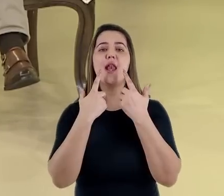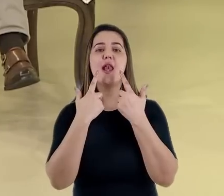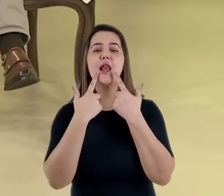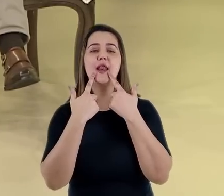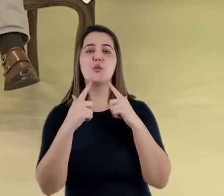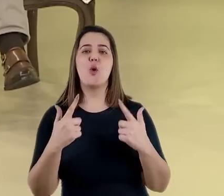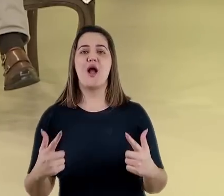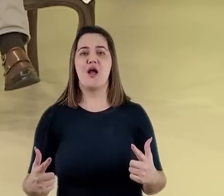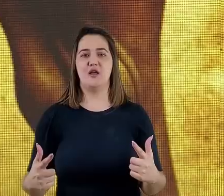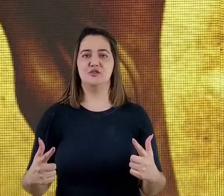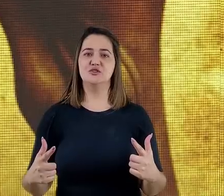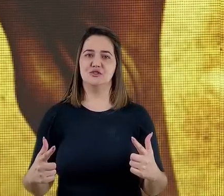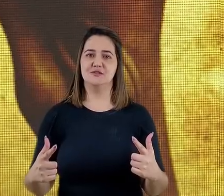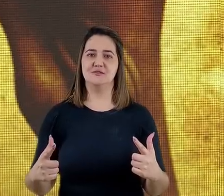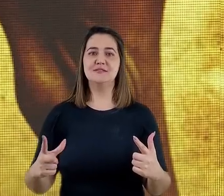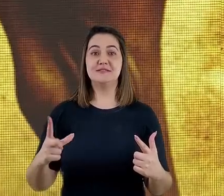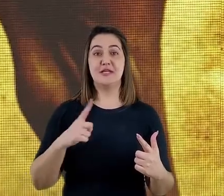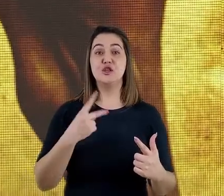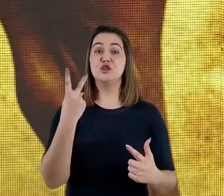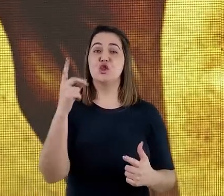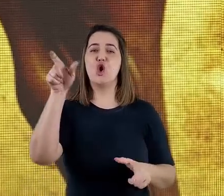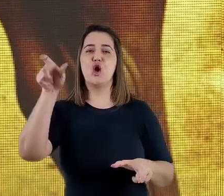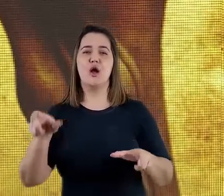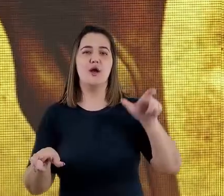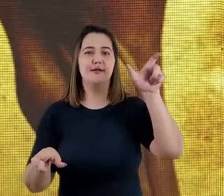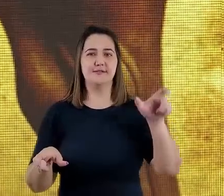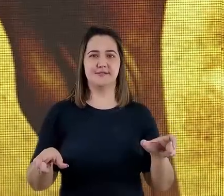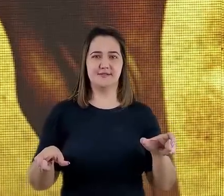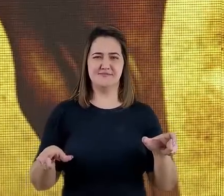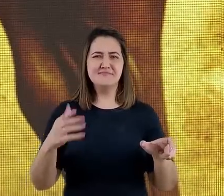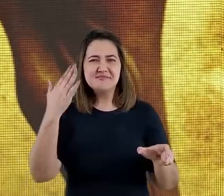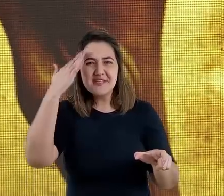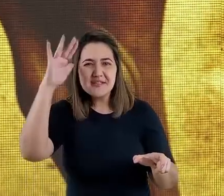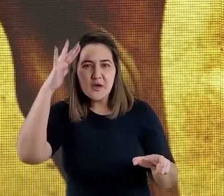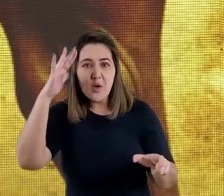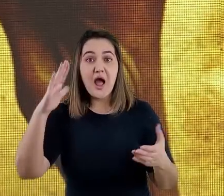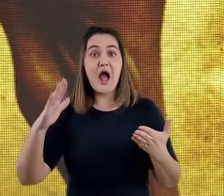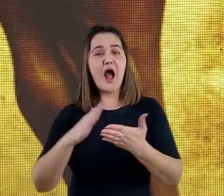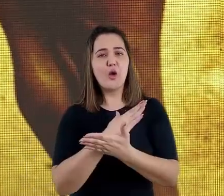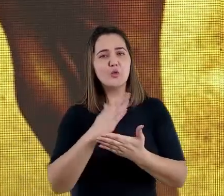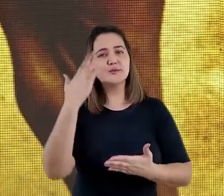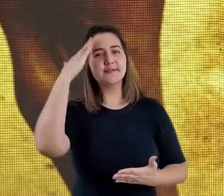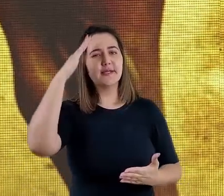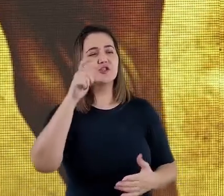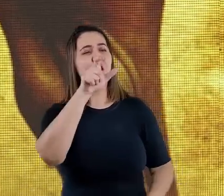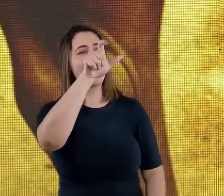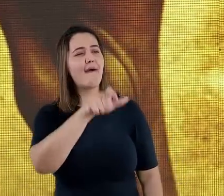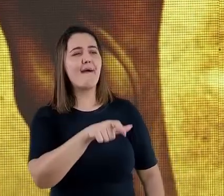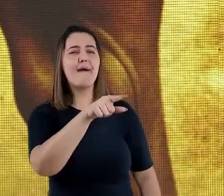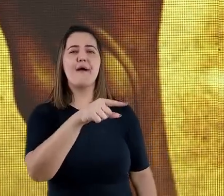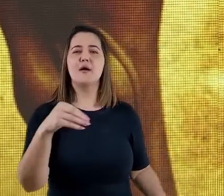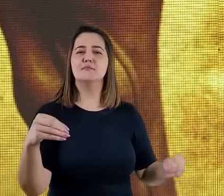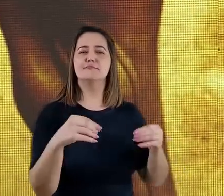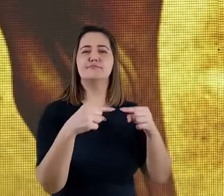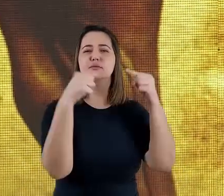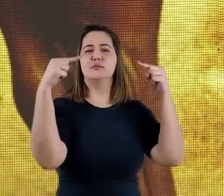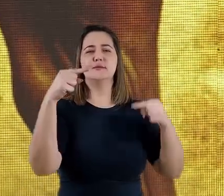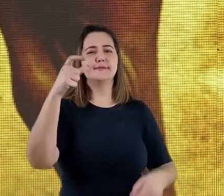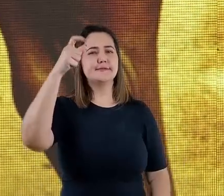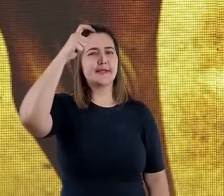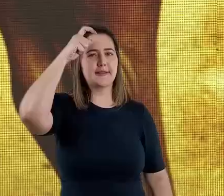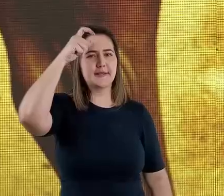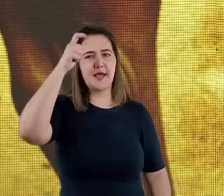céu. Aqueles que veem a figura de Ezequiel 28 como sendo Satanás podem se perguntar: